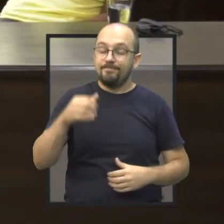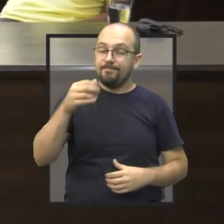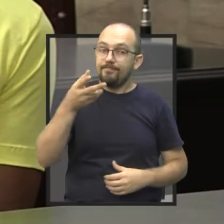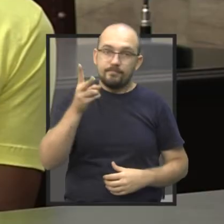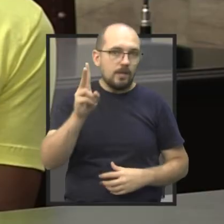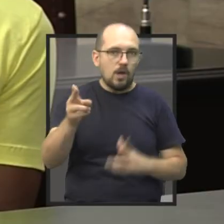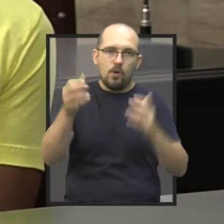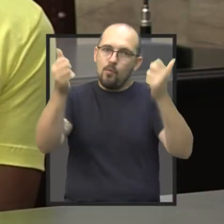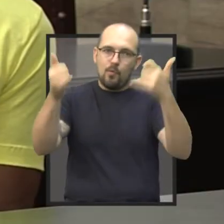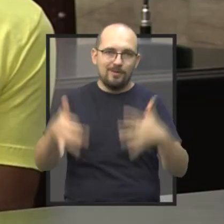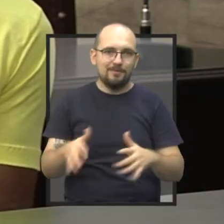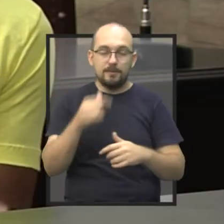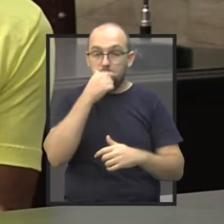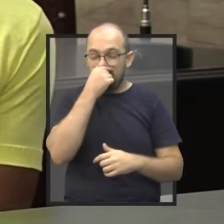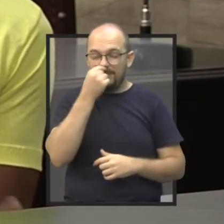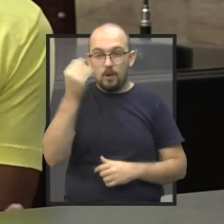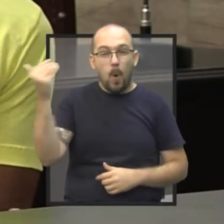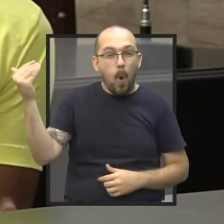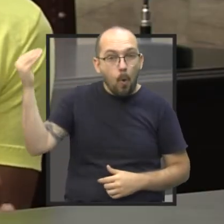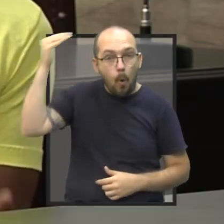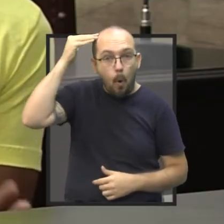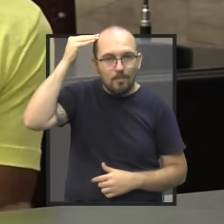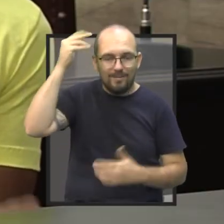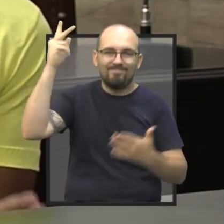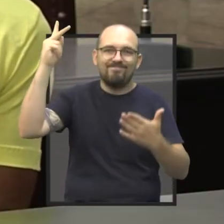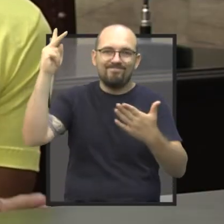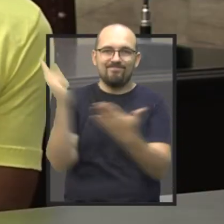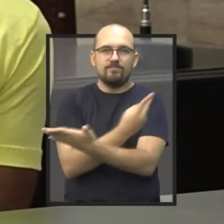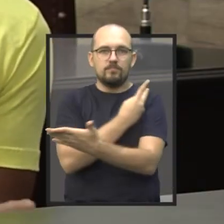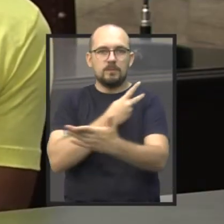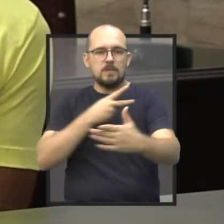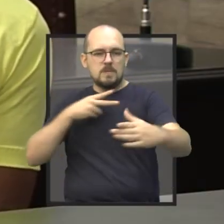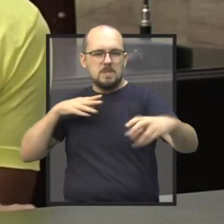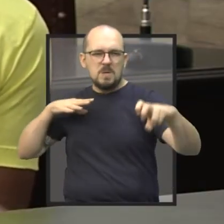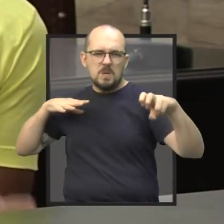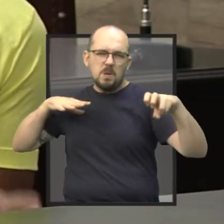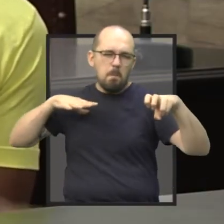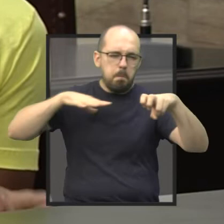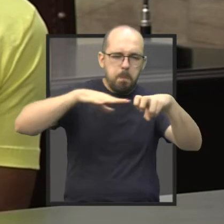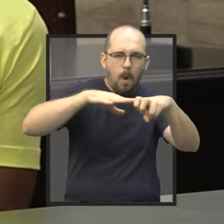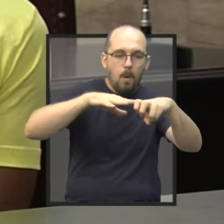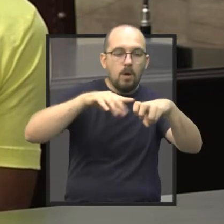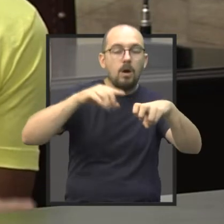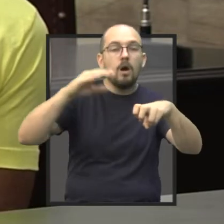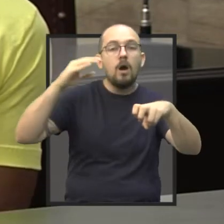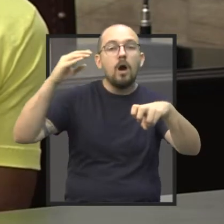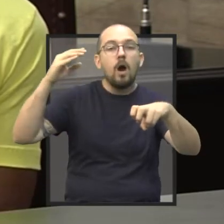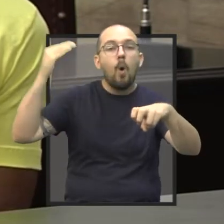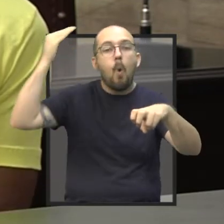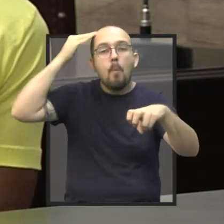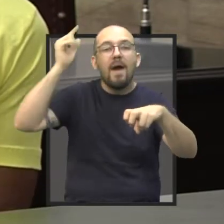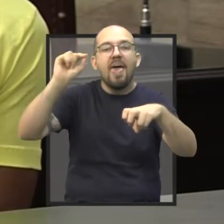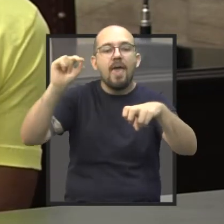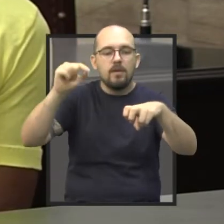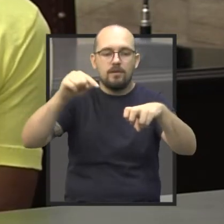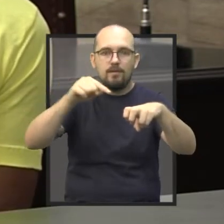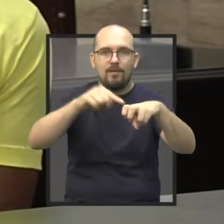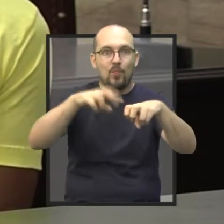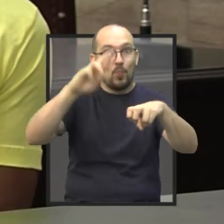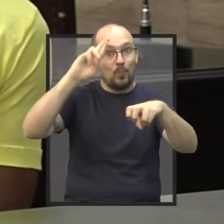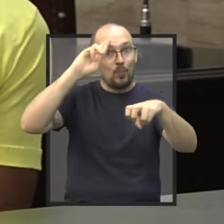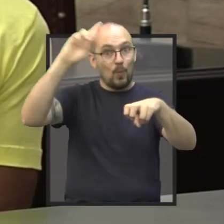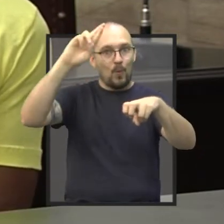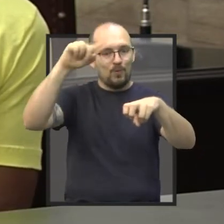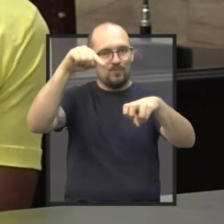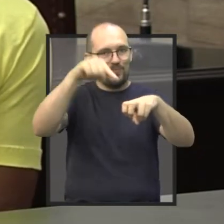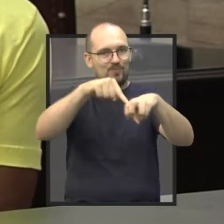Que nem eu falo, né? A grande culpa de quando acontece um imprevisto desse é de quem tem um animal e não cuida, né?